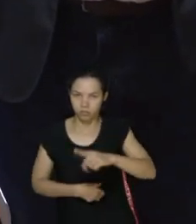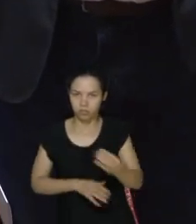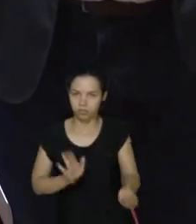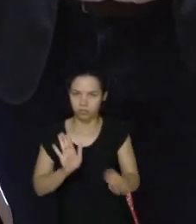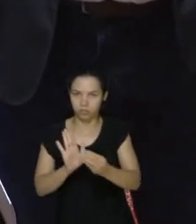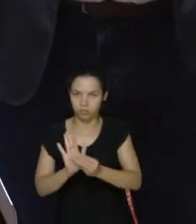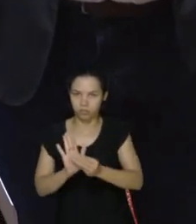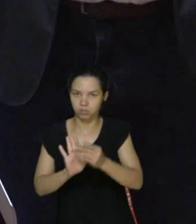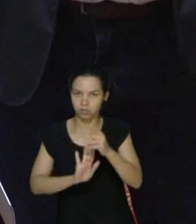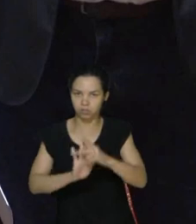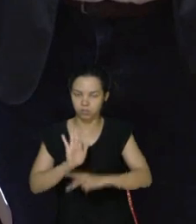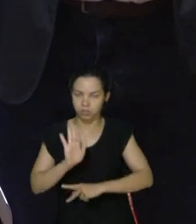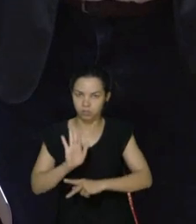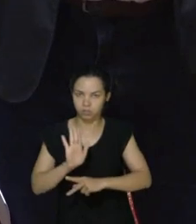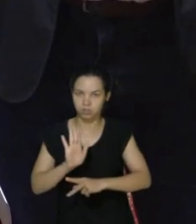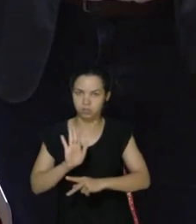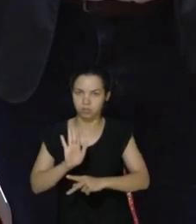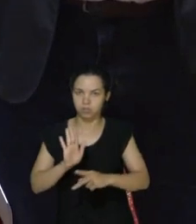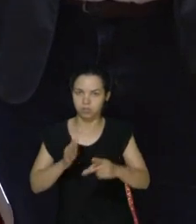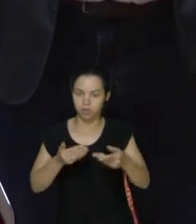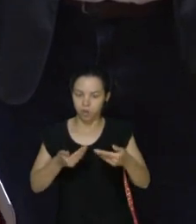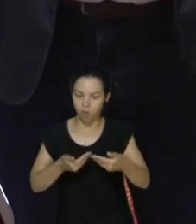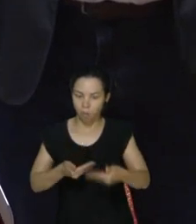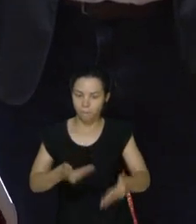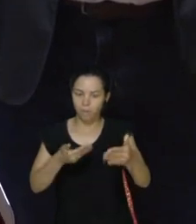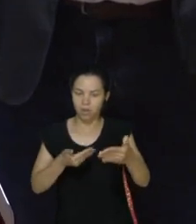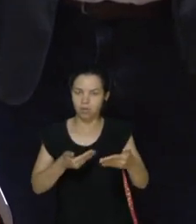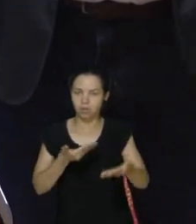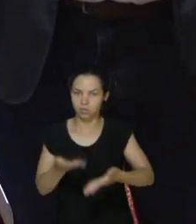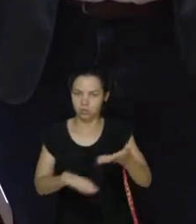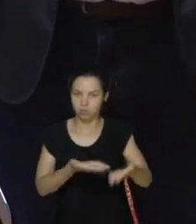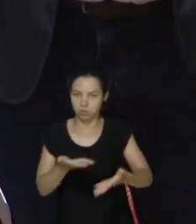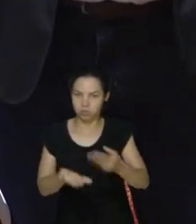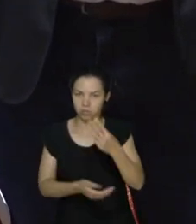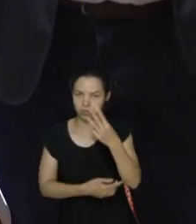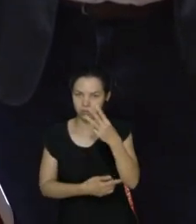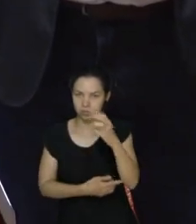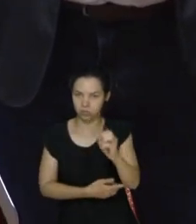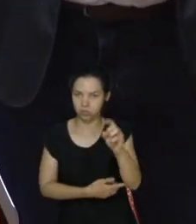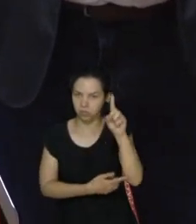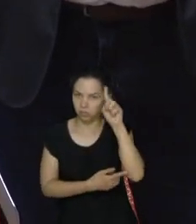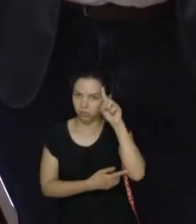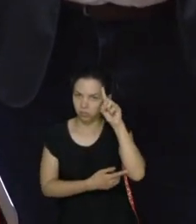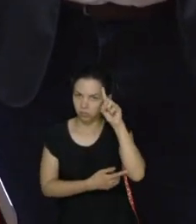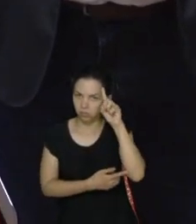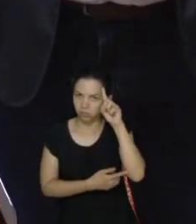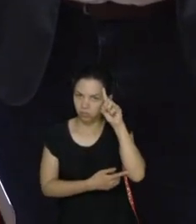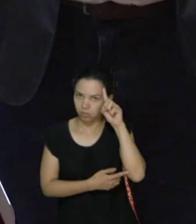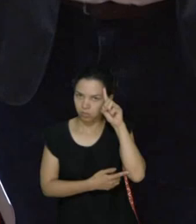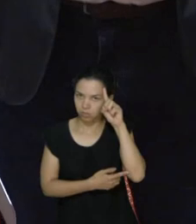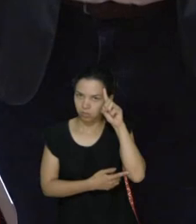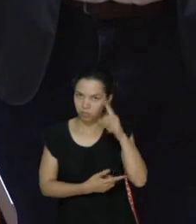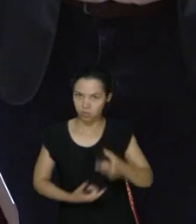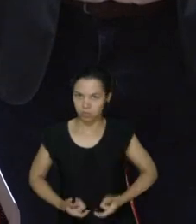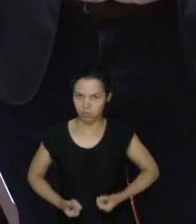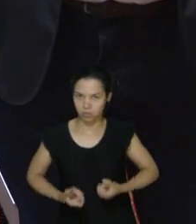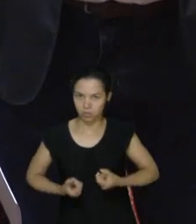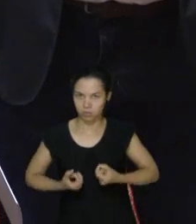o início do tratamento a partir do diagnóstico de 30 dias. O câncer, quando diagnosticado